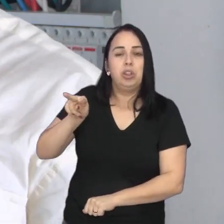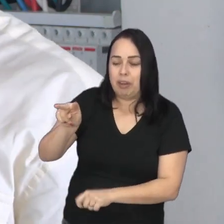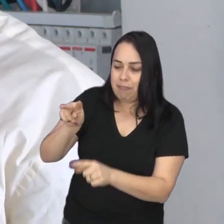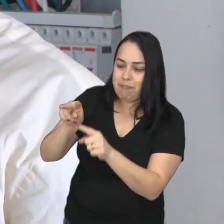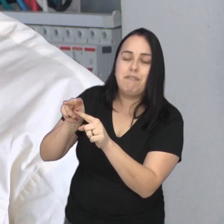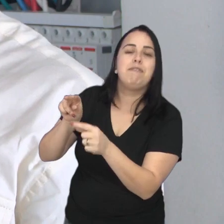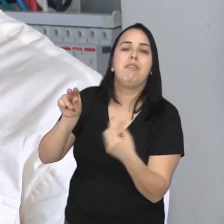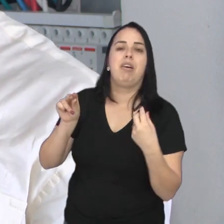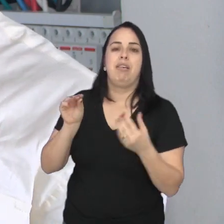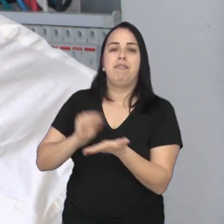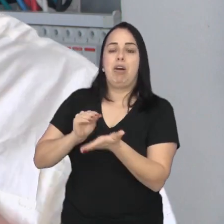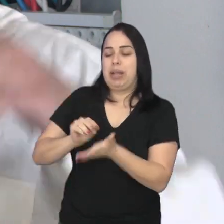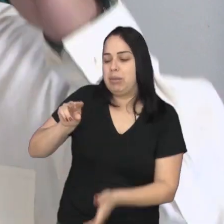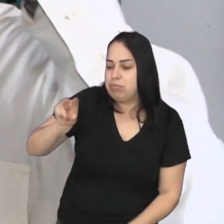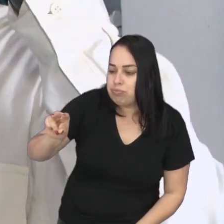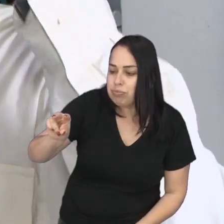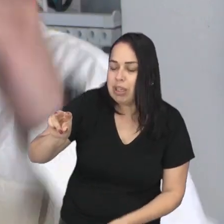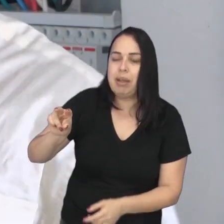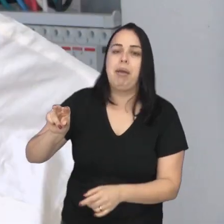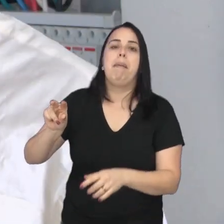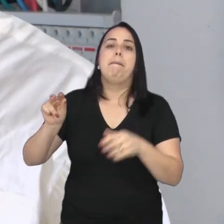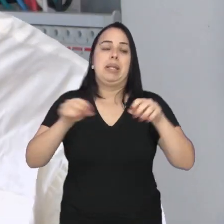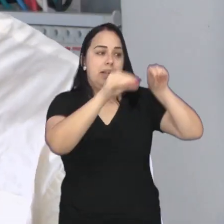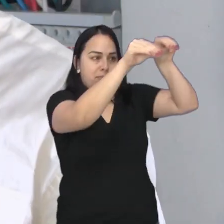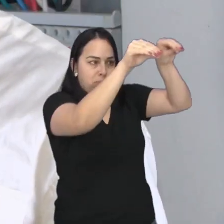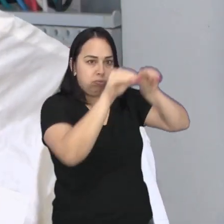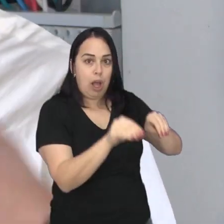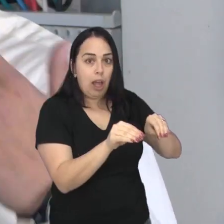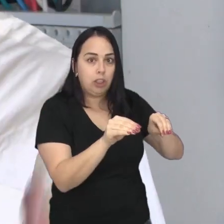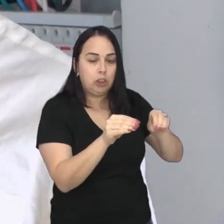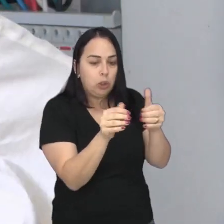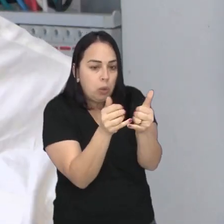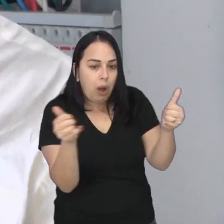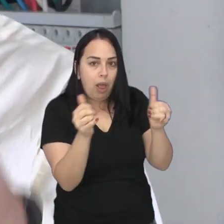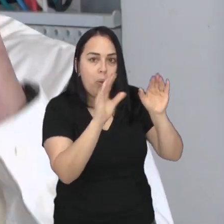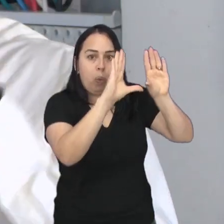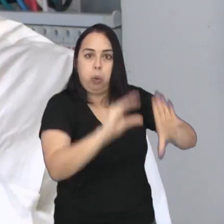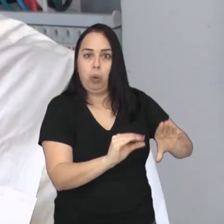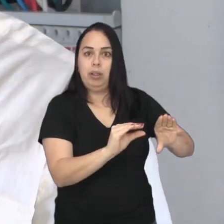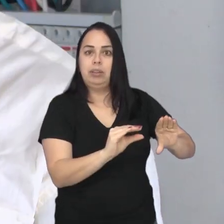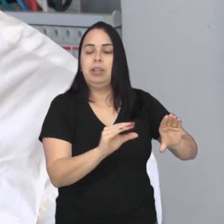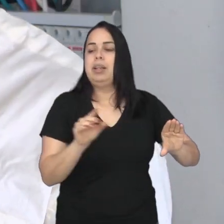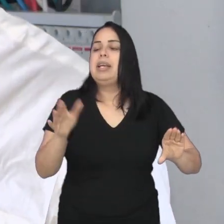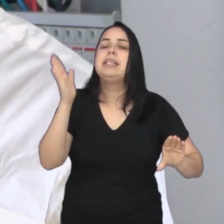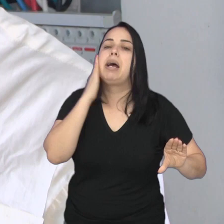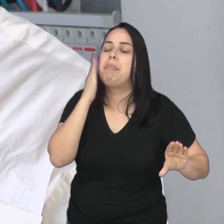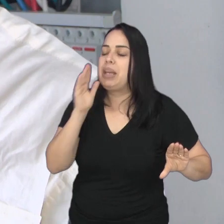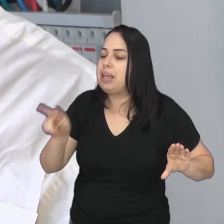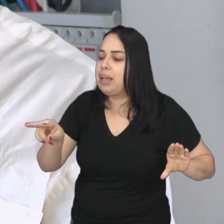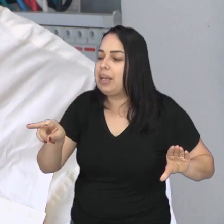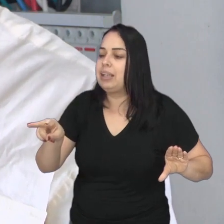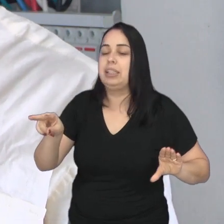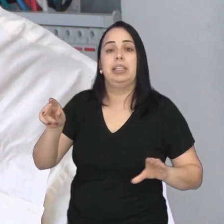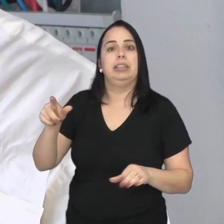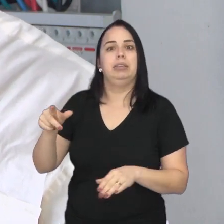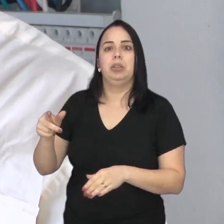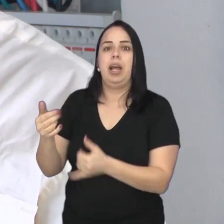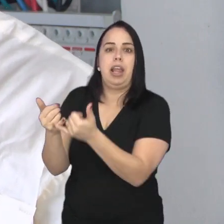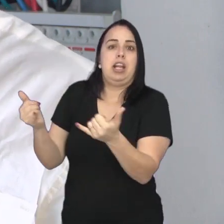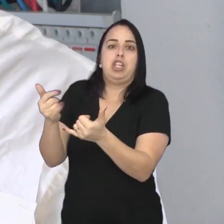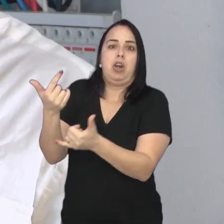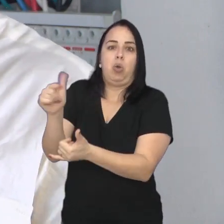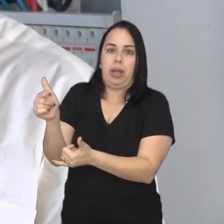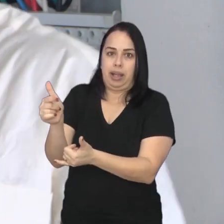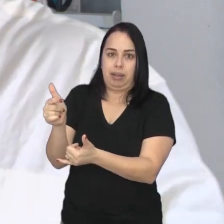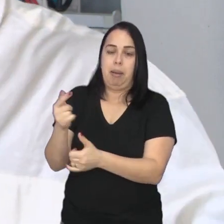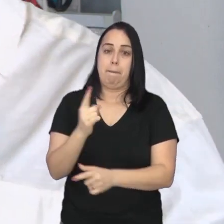terra. Você precisa desligar a instalação inteira e se certificar que realmente aquele ponto de energia está desligado.